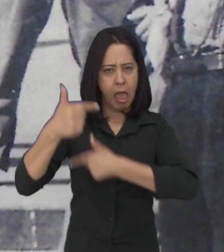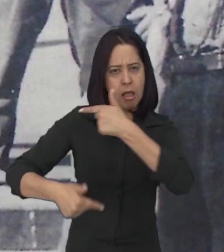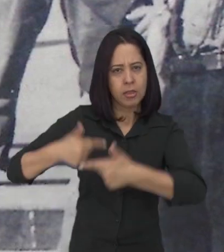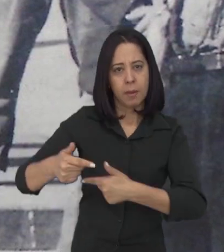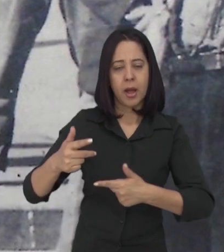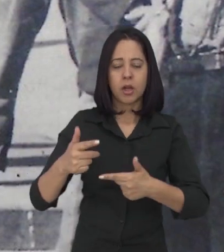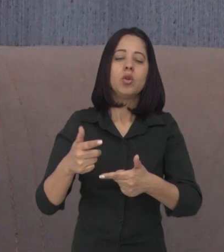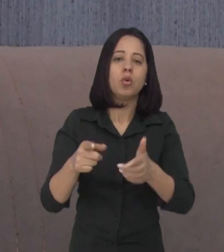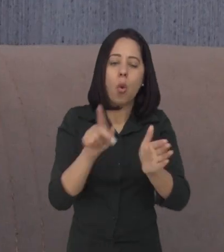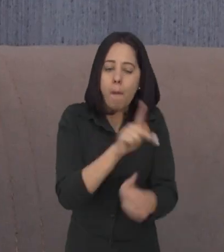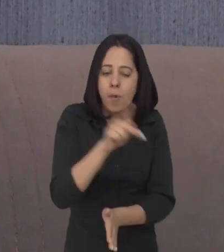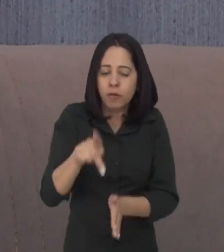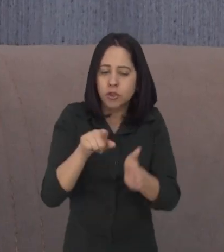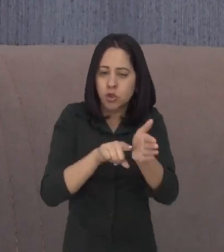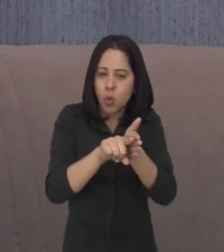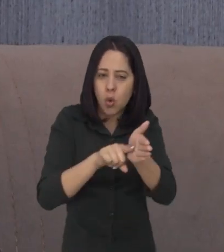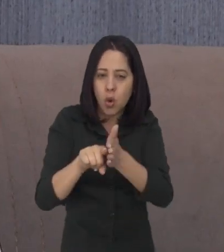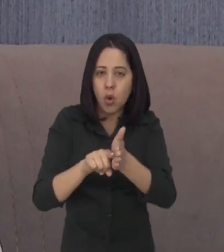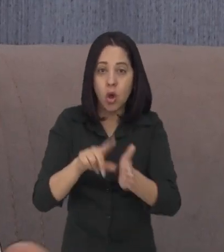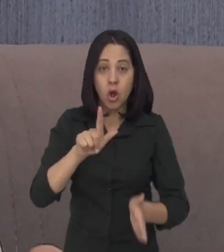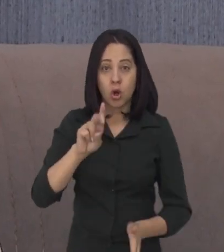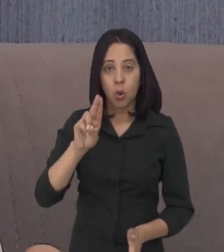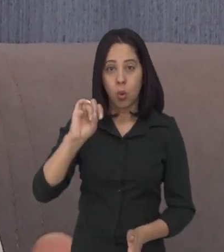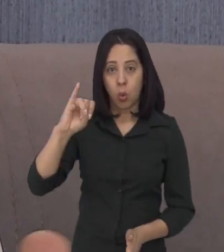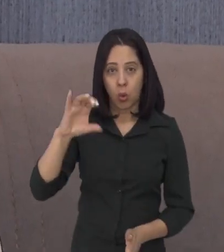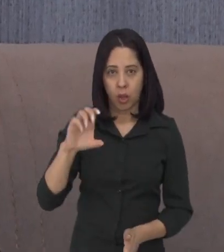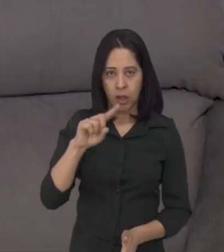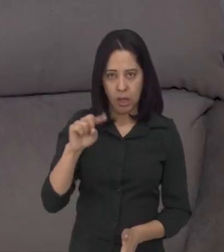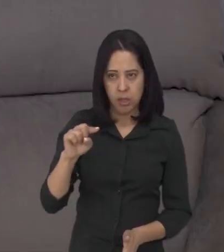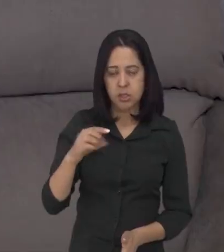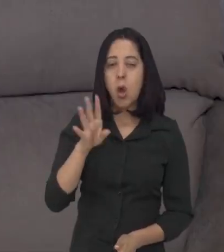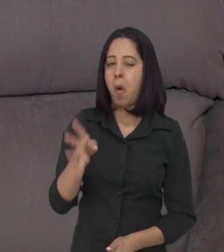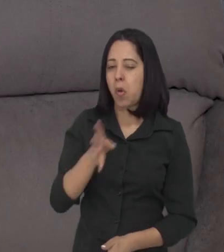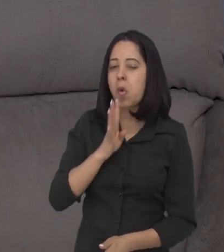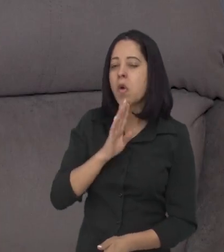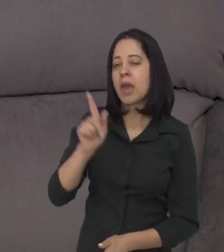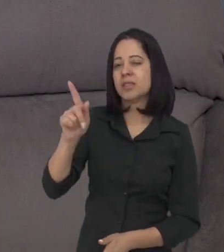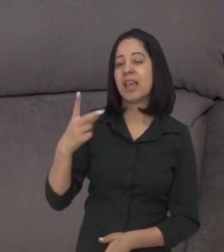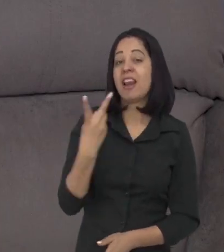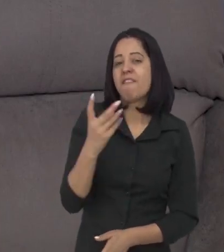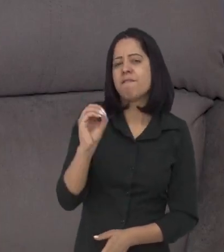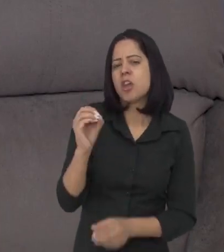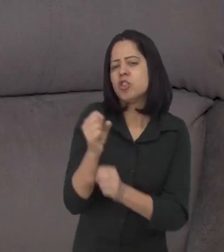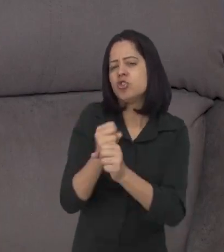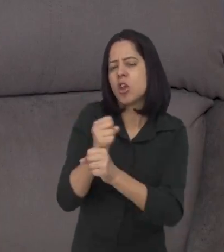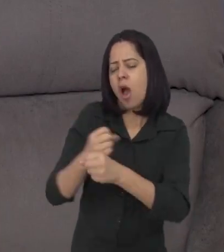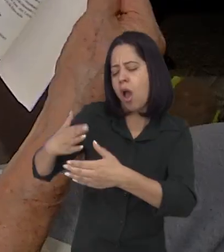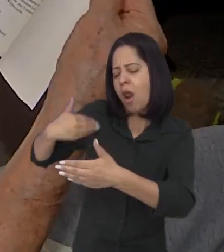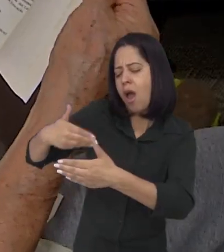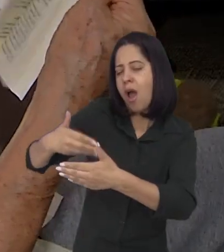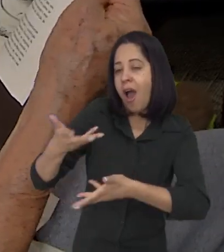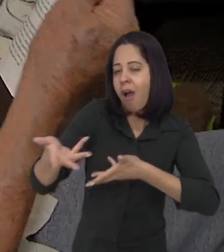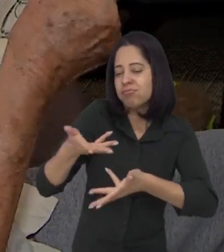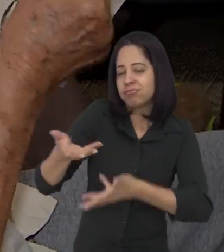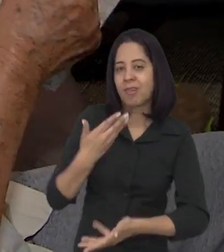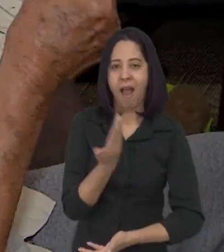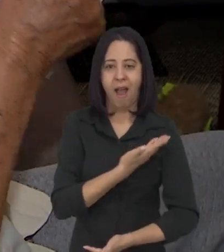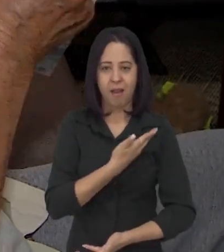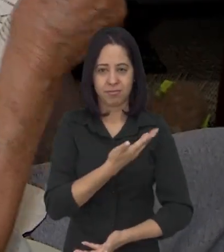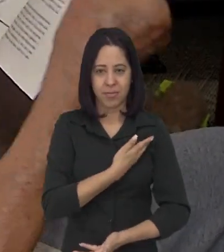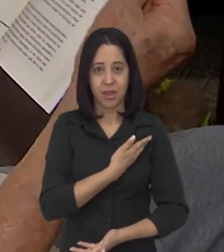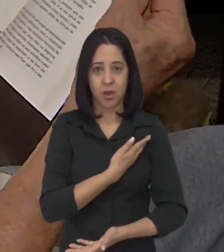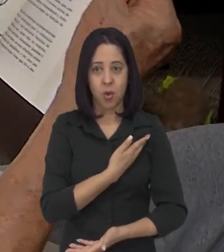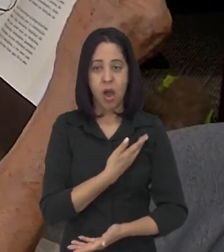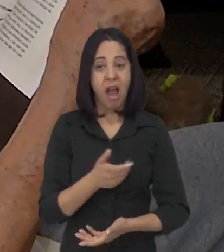professor e pesquisador. Luiz Paulo Costa o conheceu nessa época. Foram mais de 20 anos de amizade. Vínculo que o motivou